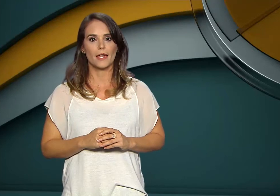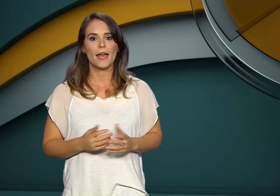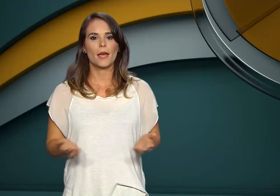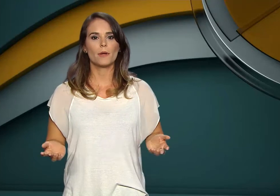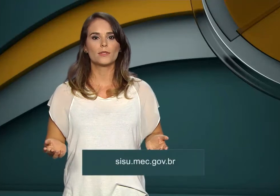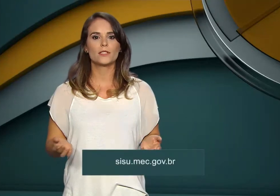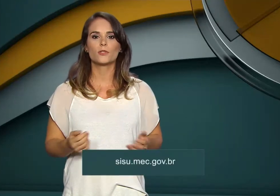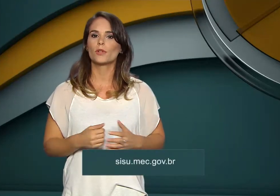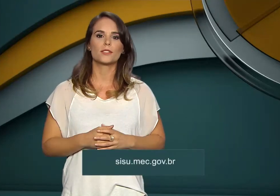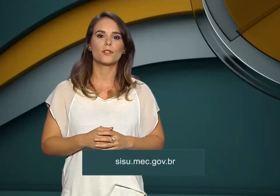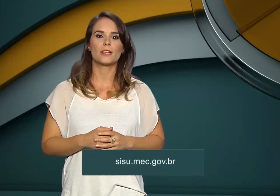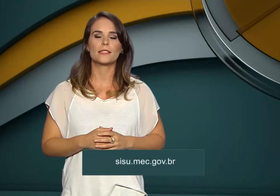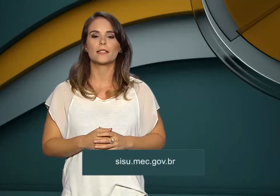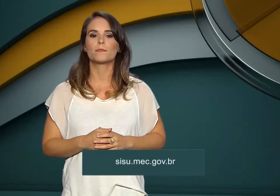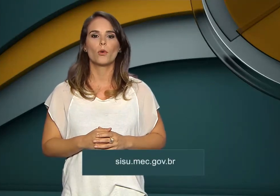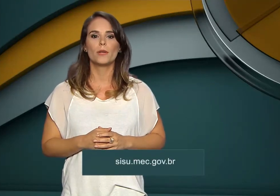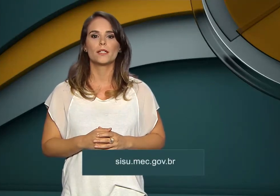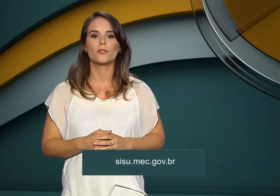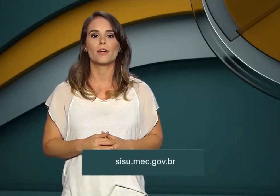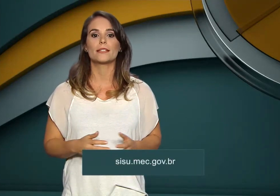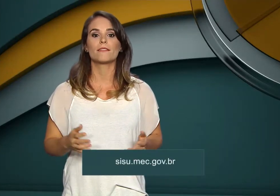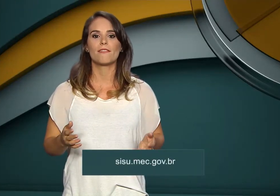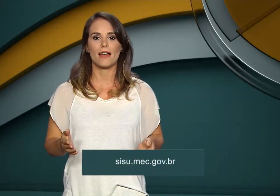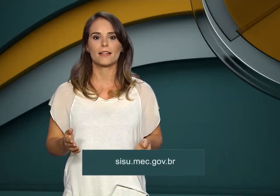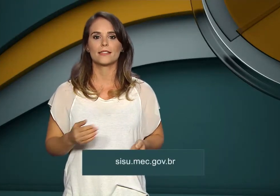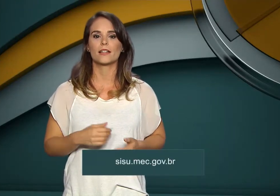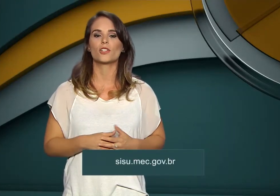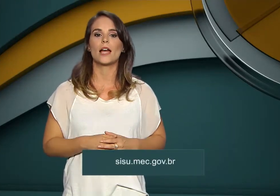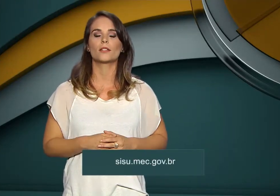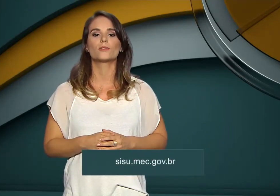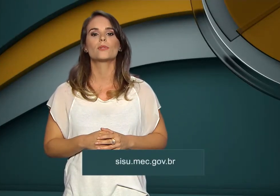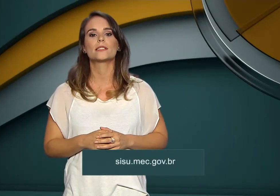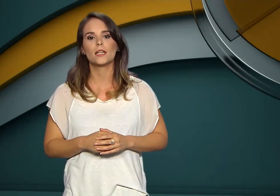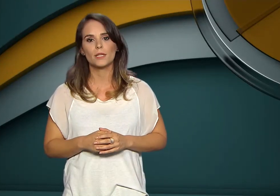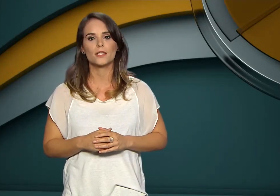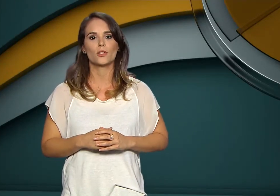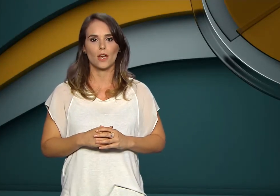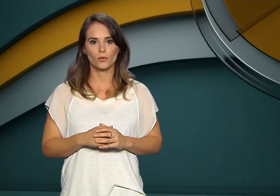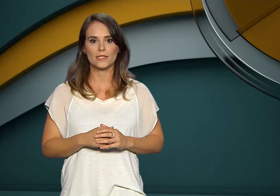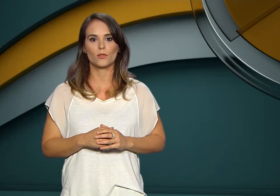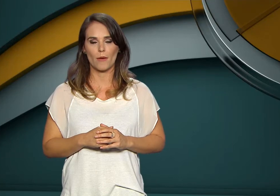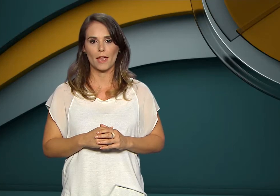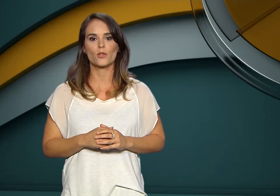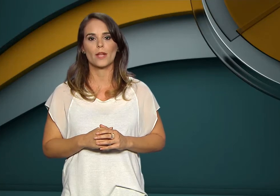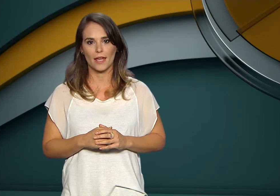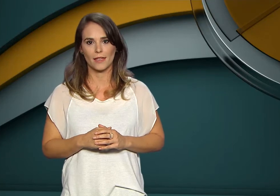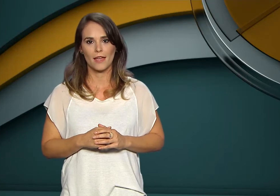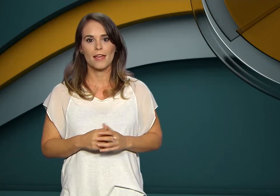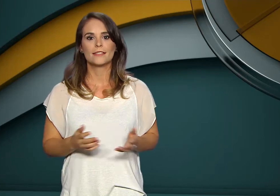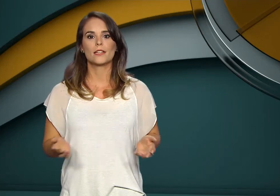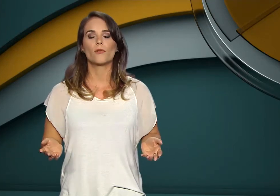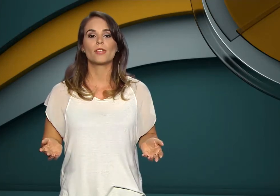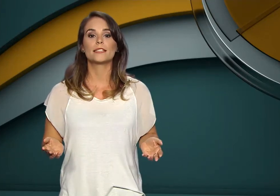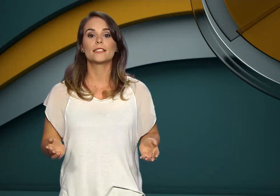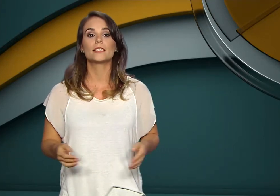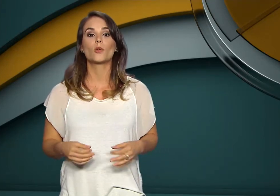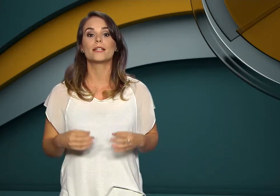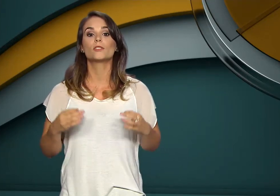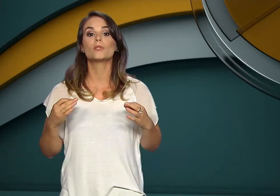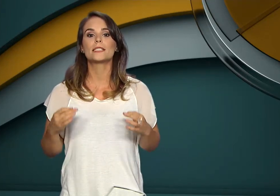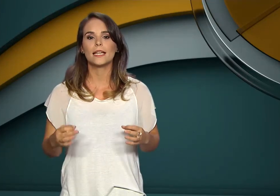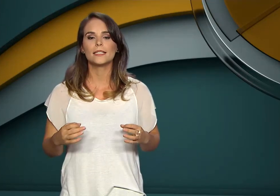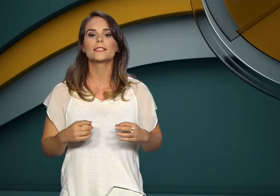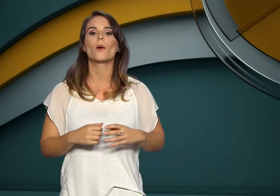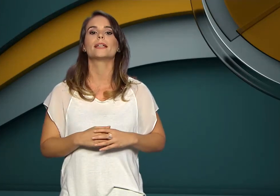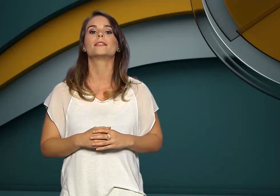sisu.mec.gov.br. É pelo SISU que as universidades públicas oferecem vagas a candidatos do Exame Nacional do Ensino Médio, o Enem. Serão oferecidas